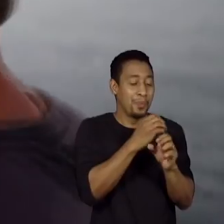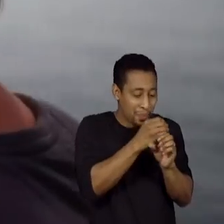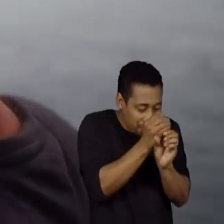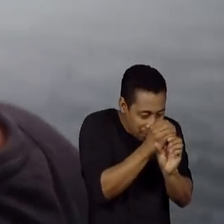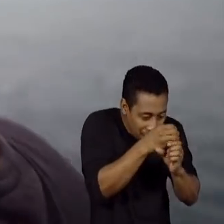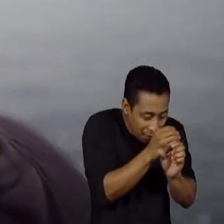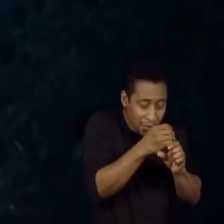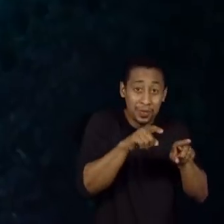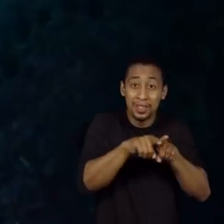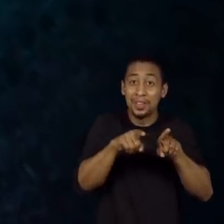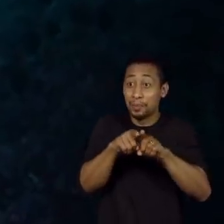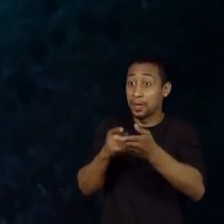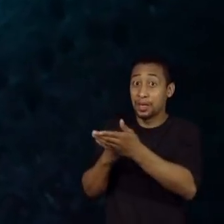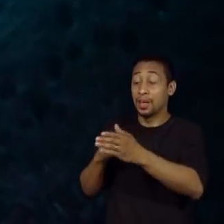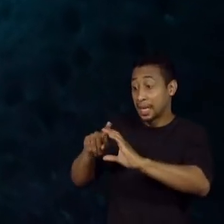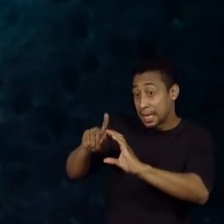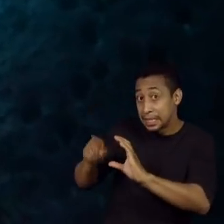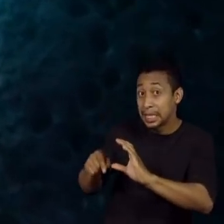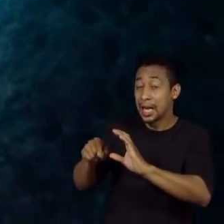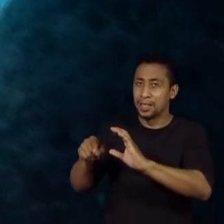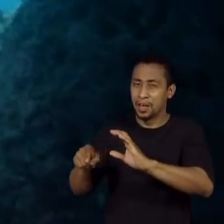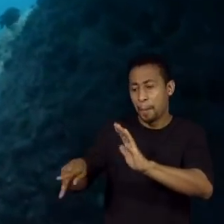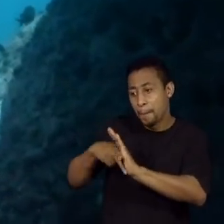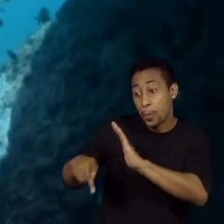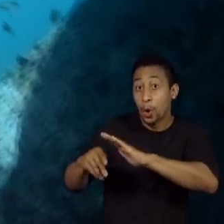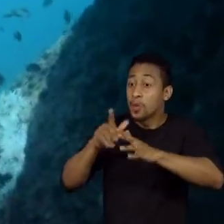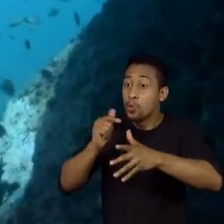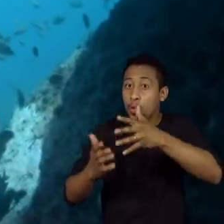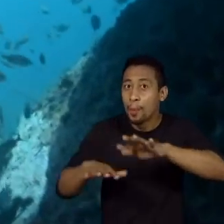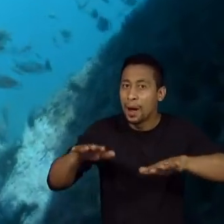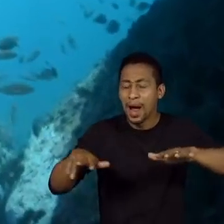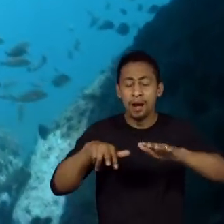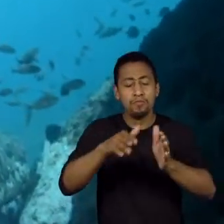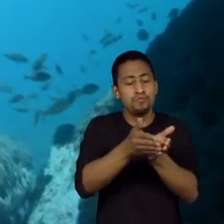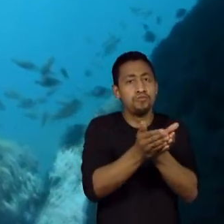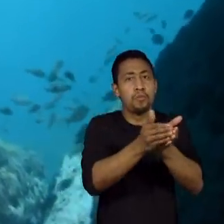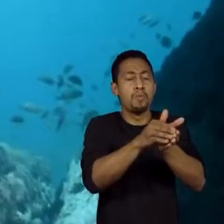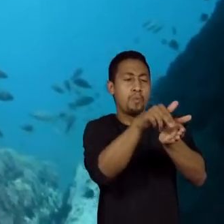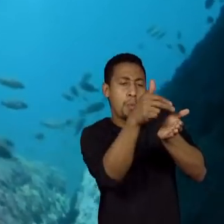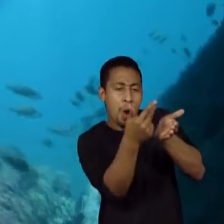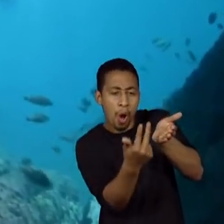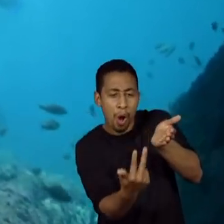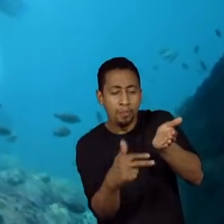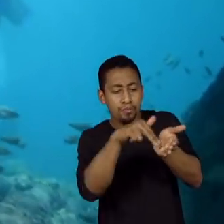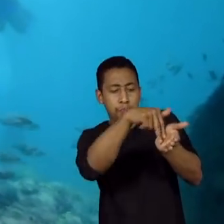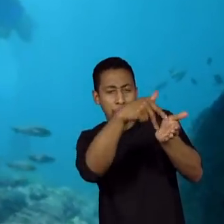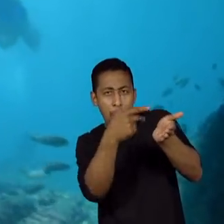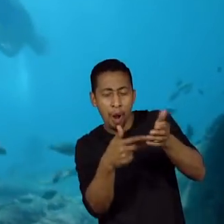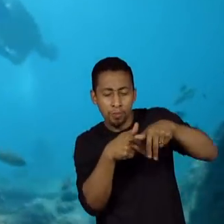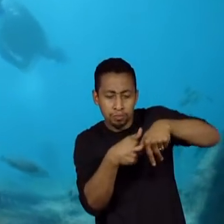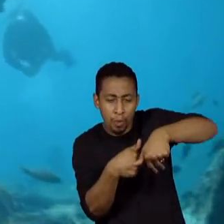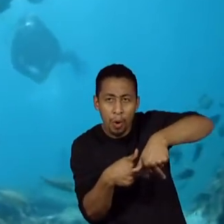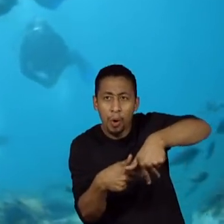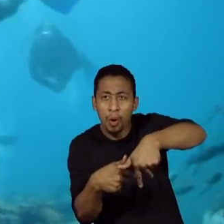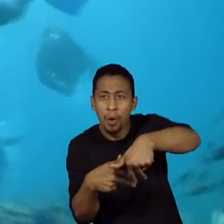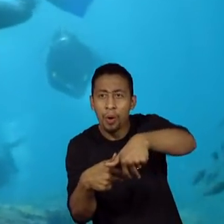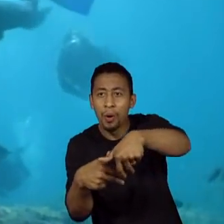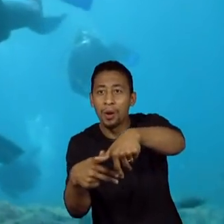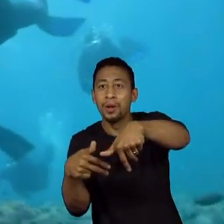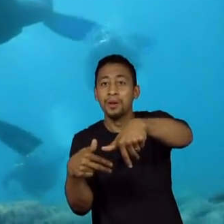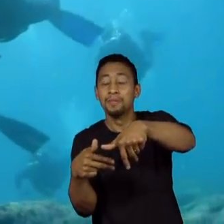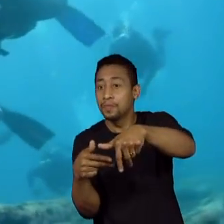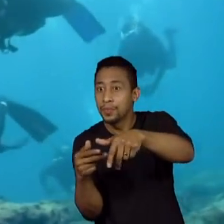Pereira Filho, se deparou com um grande recife, nunca visto antes na região. A